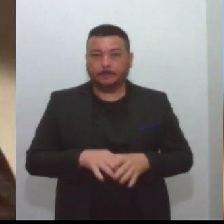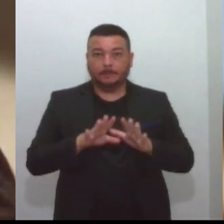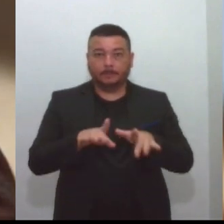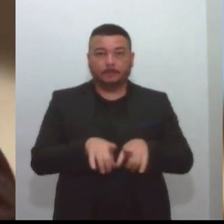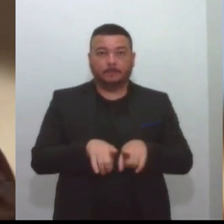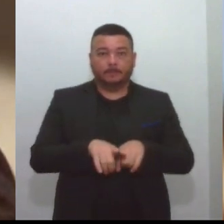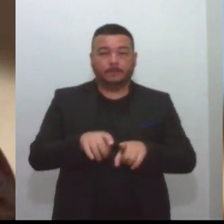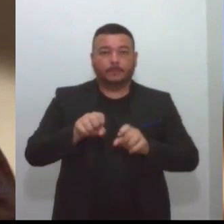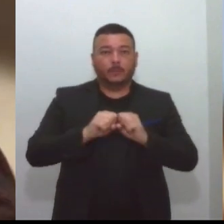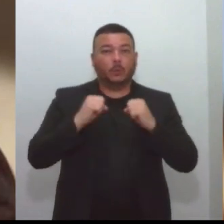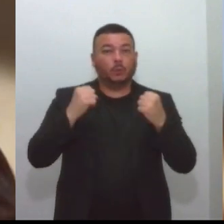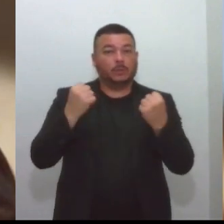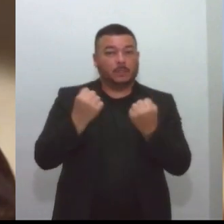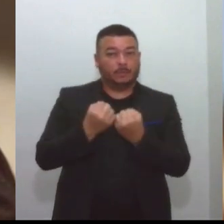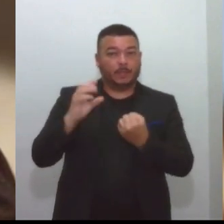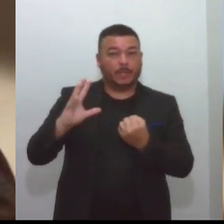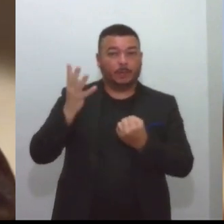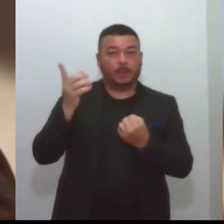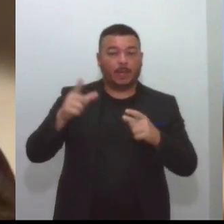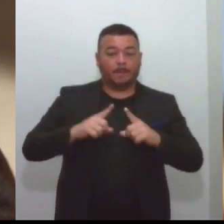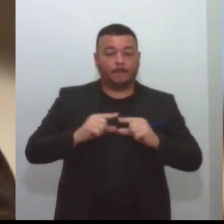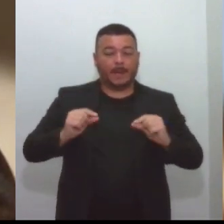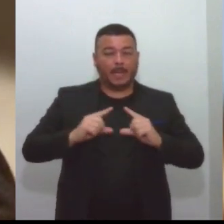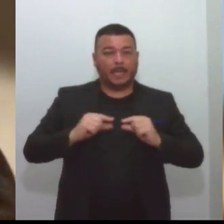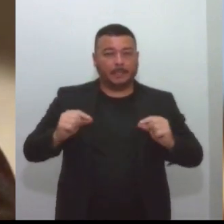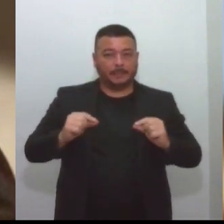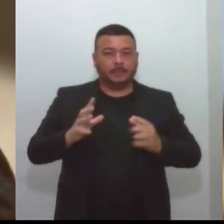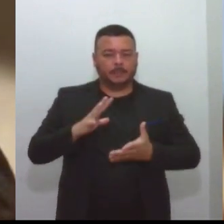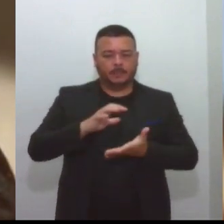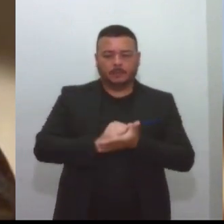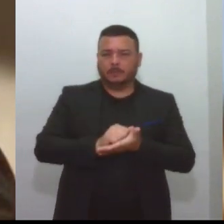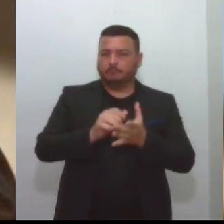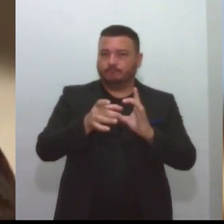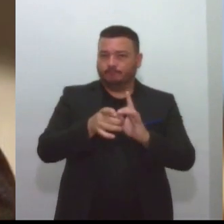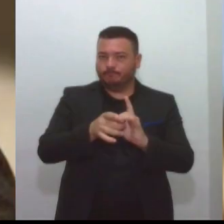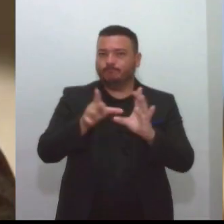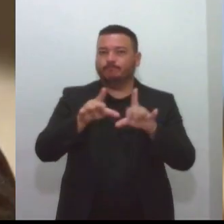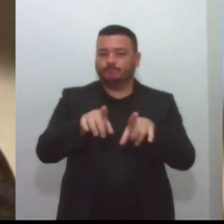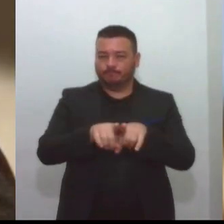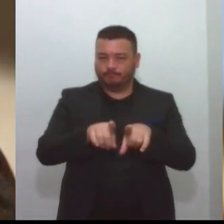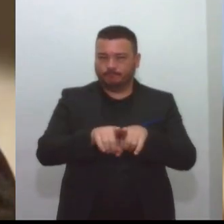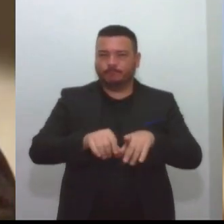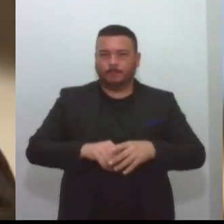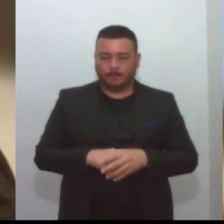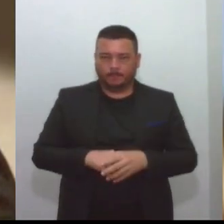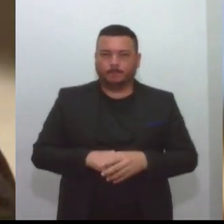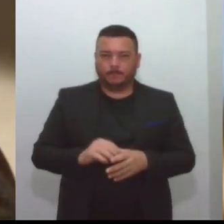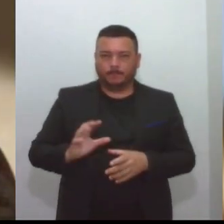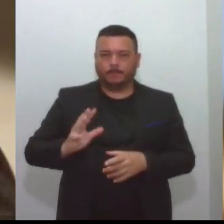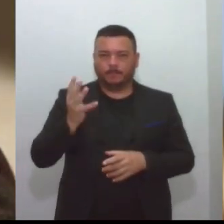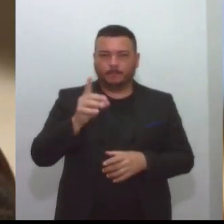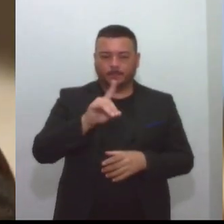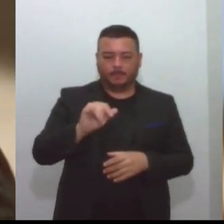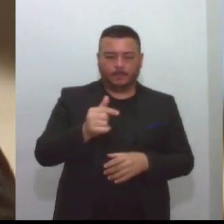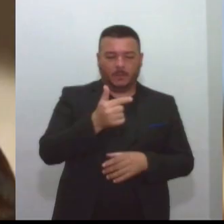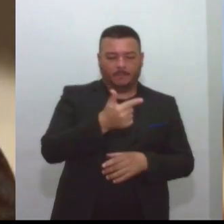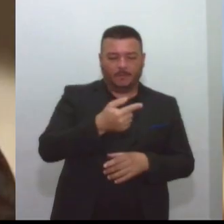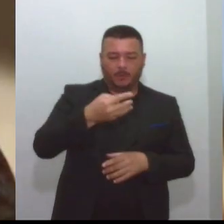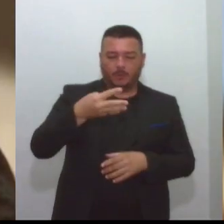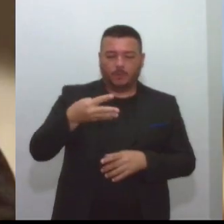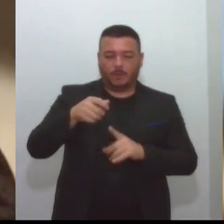acontece em Brasília, as inscrições estão abertas. Ele ocorrerá no dia 24 de setembro, mas